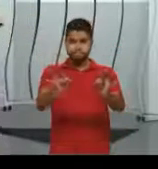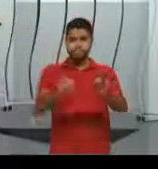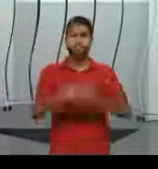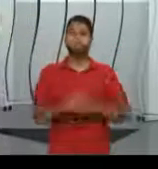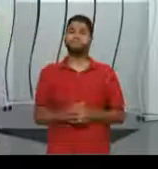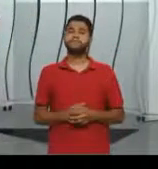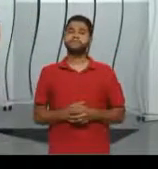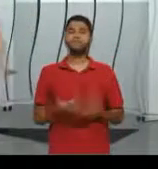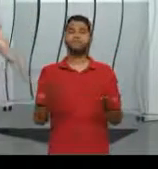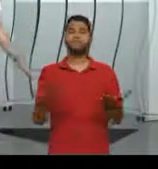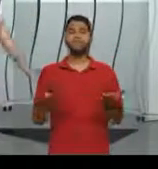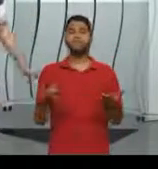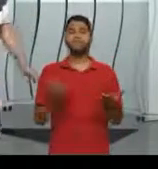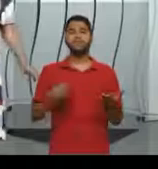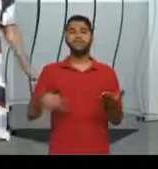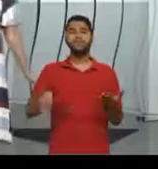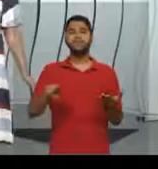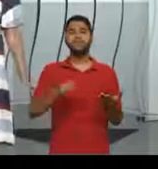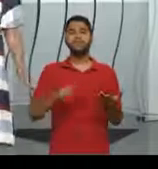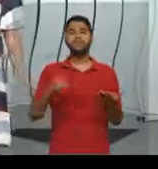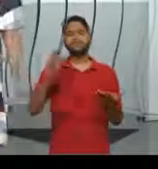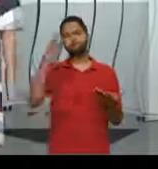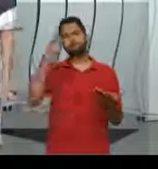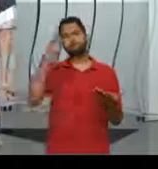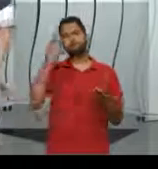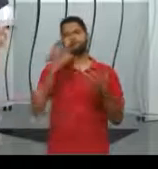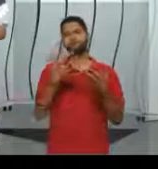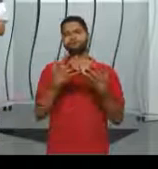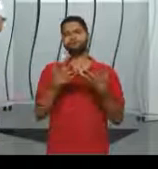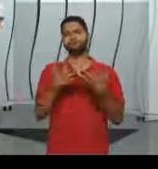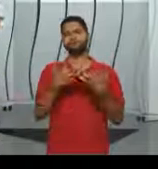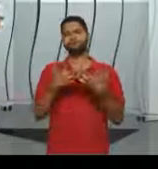E agora nós vamos fazer uma reflexão.